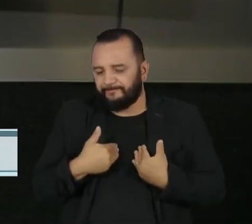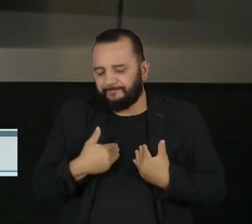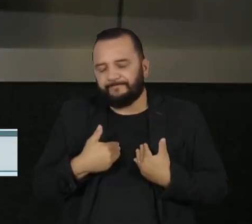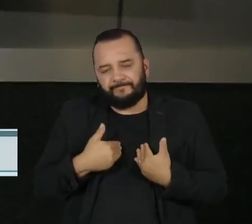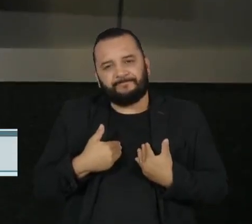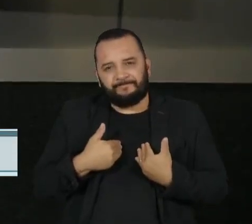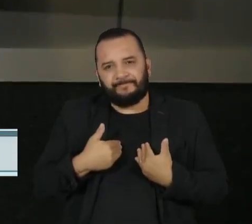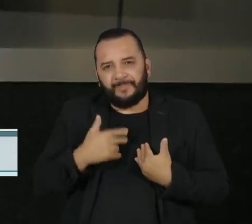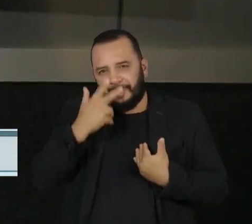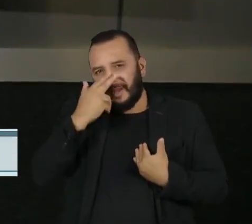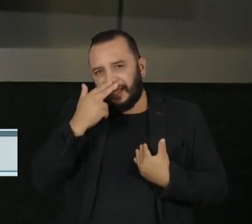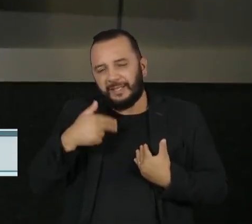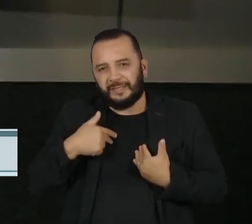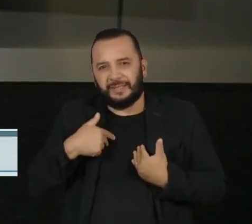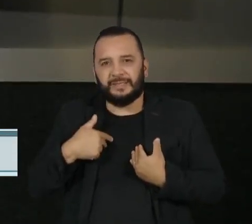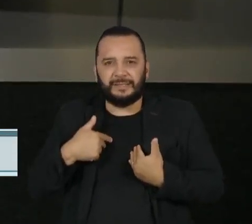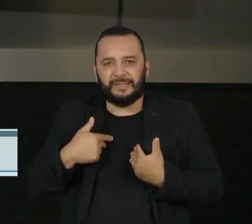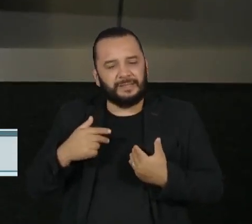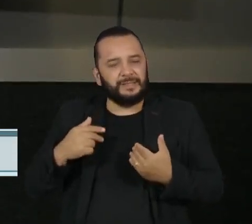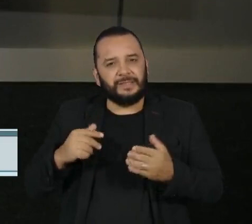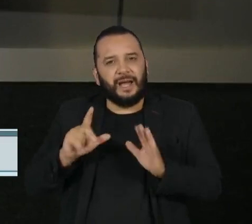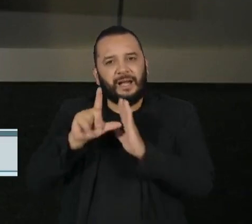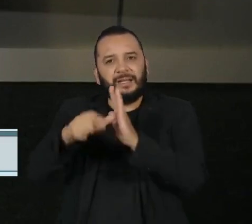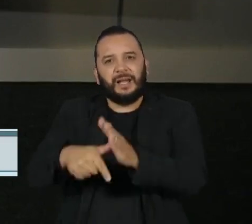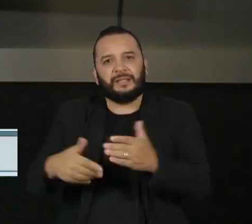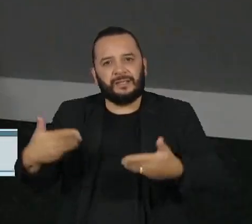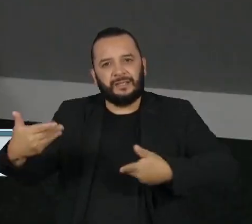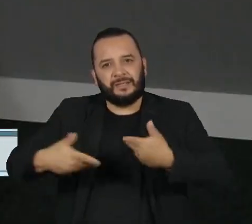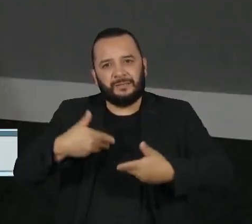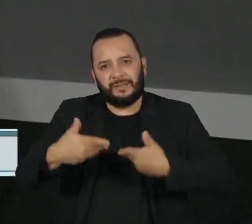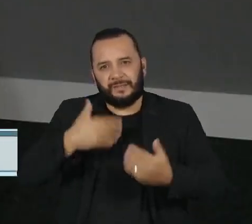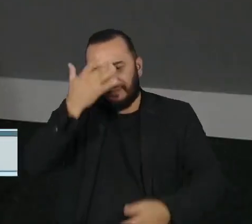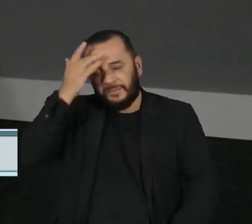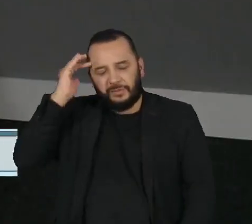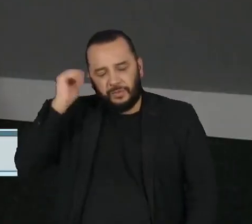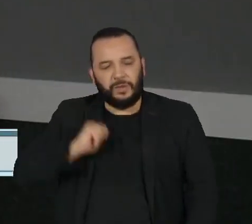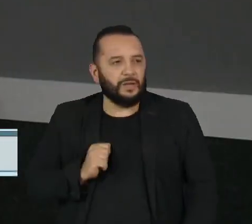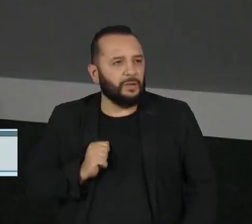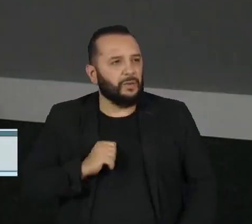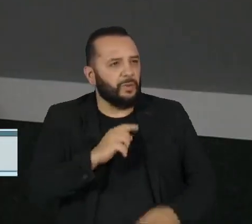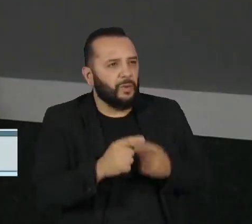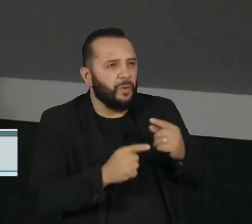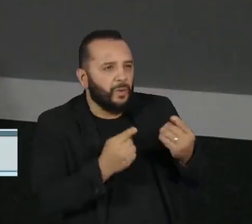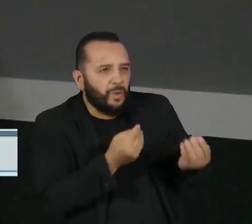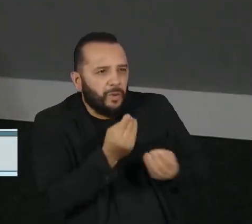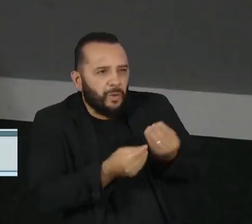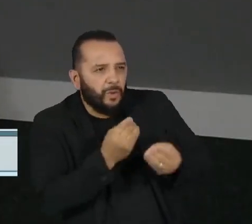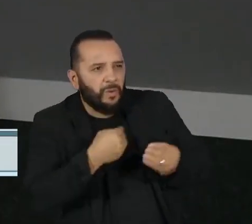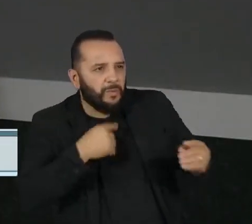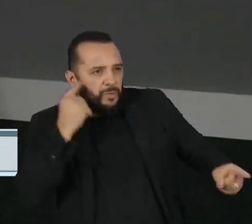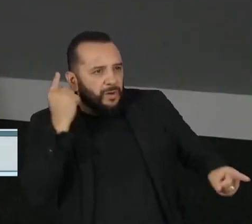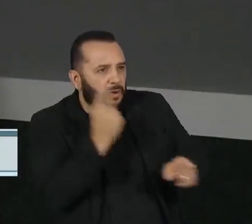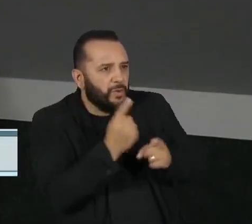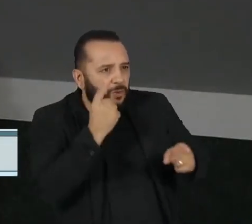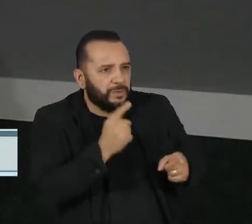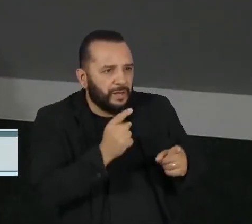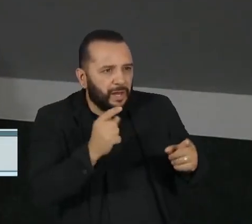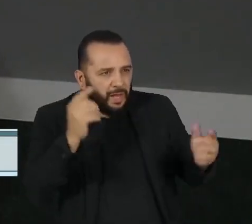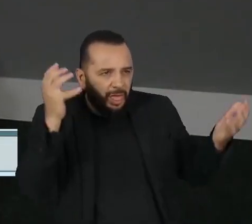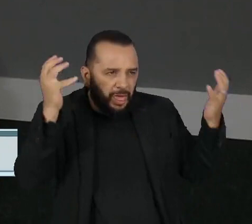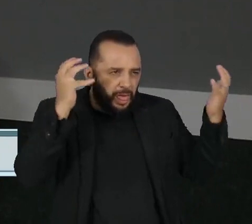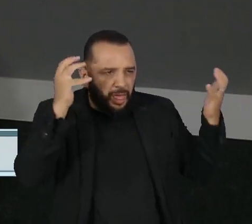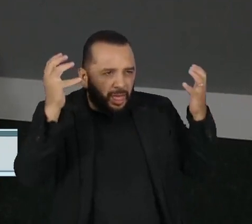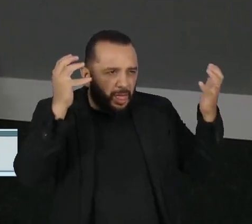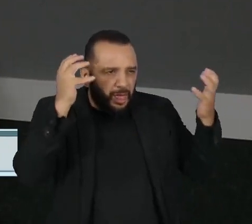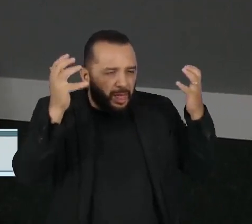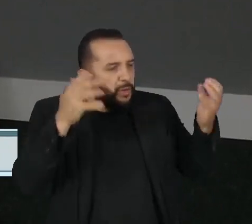atrasa a chegada das pessoas ao tratamento quando elas precisam. E como detectar precocemente algum transtorno? Quais